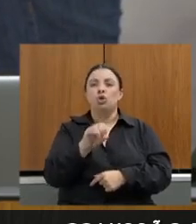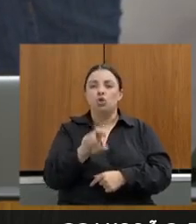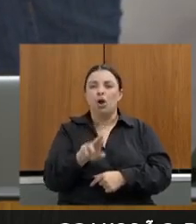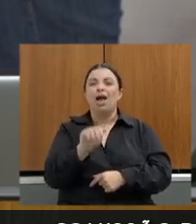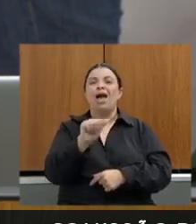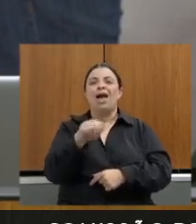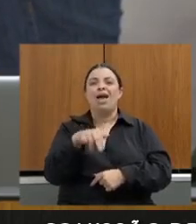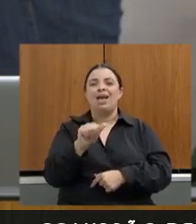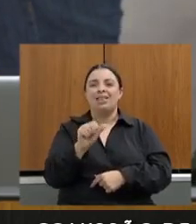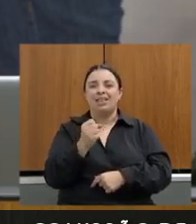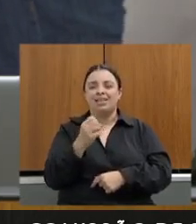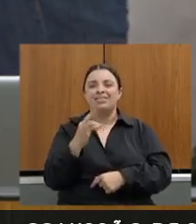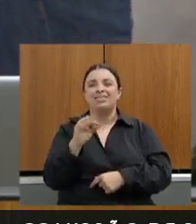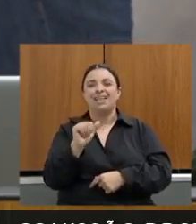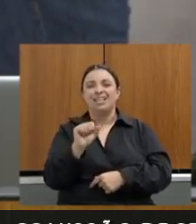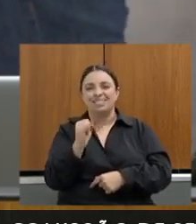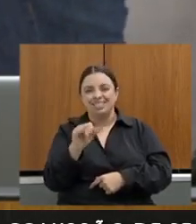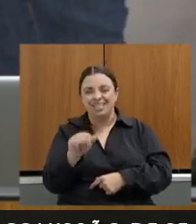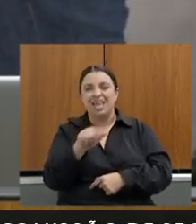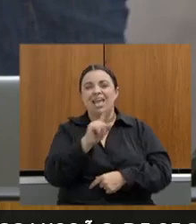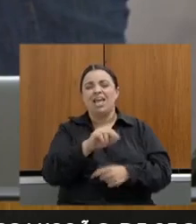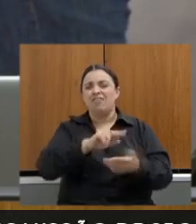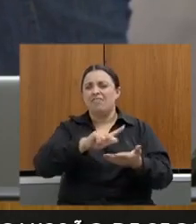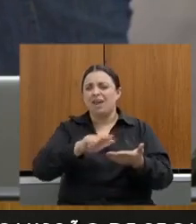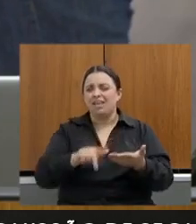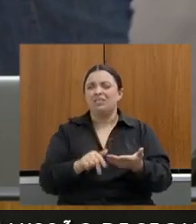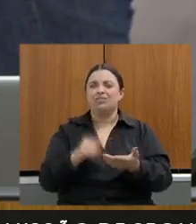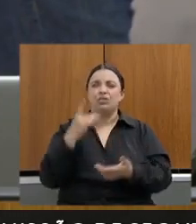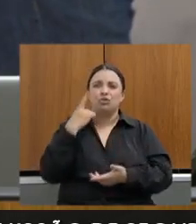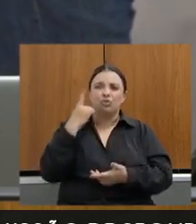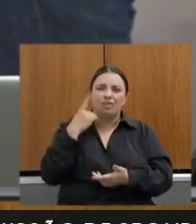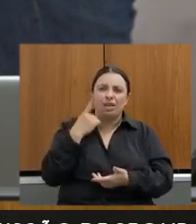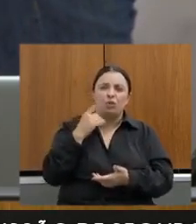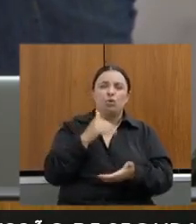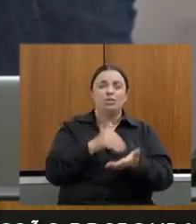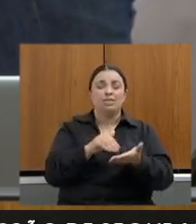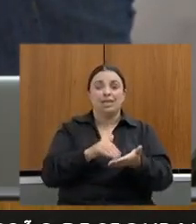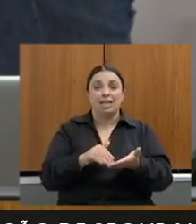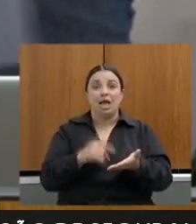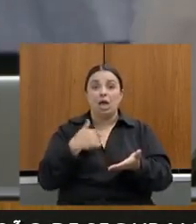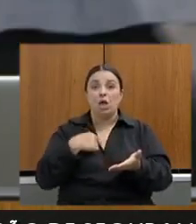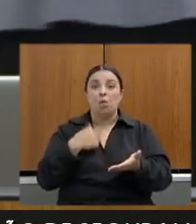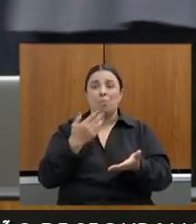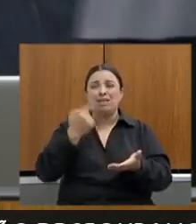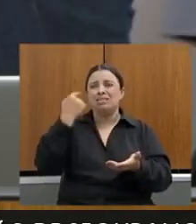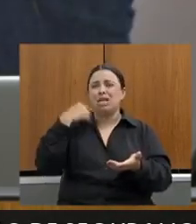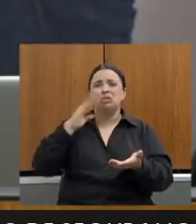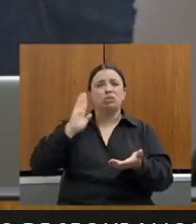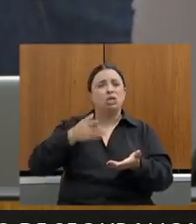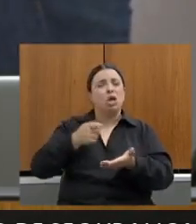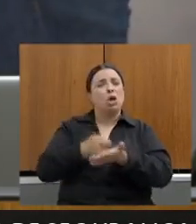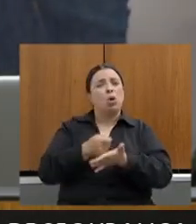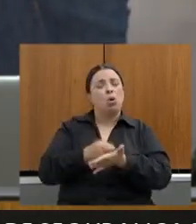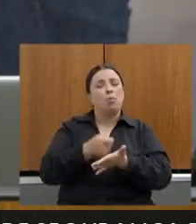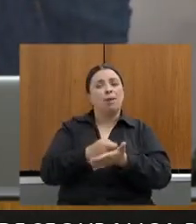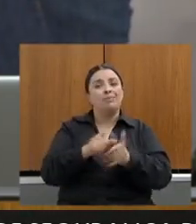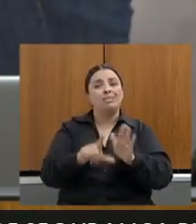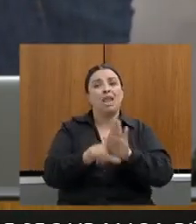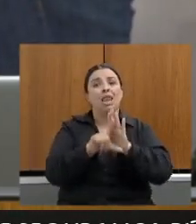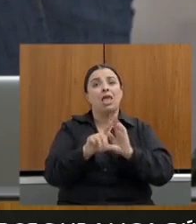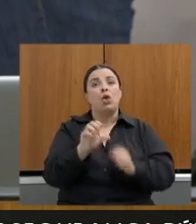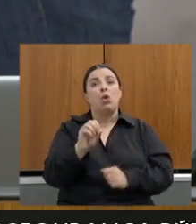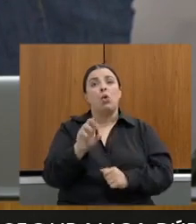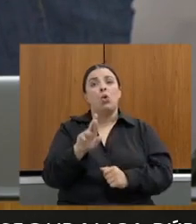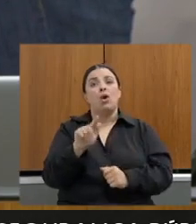o vice-governador secretário Desde aquela época gente já cobrava essa lei orgânica então da polícia penal tô seria